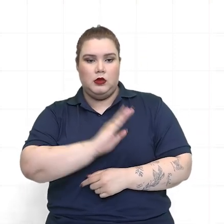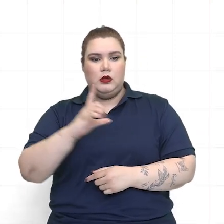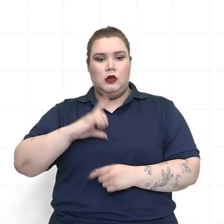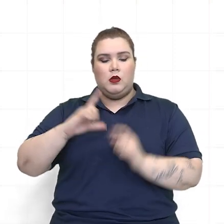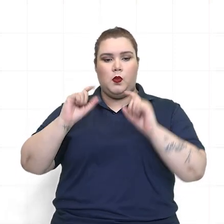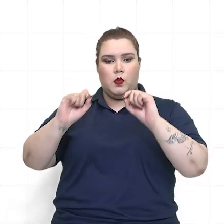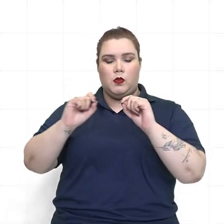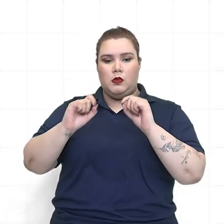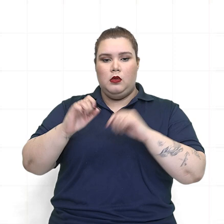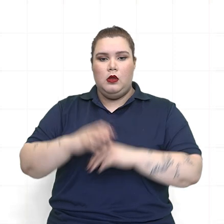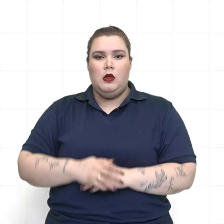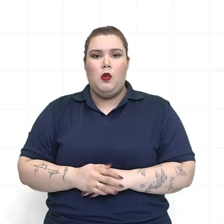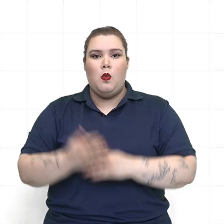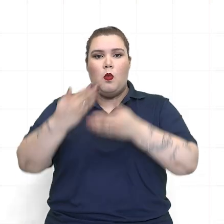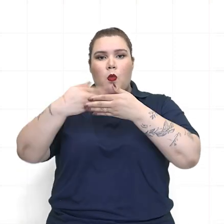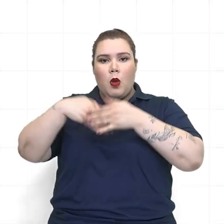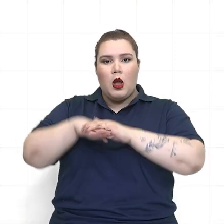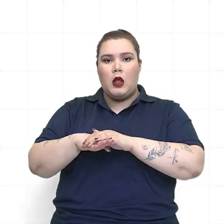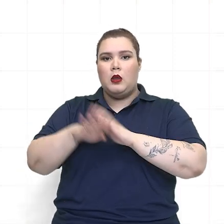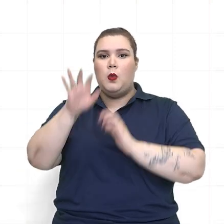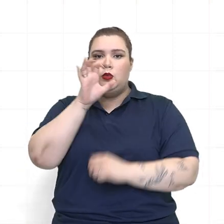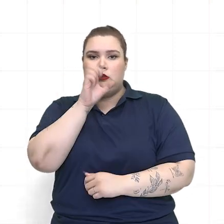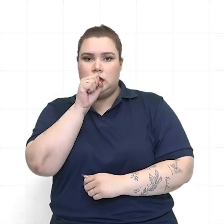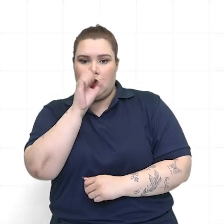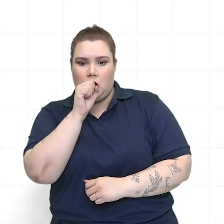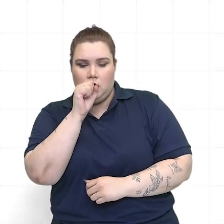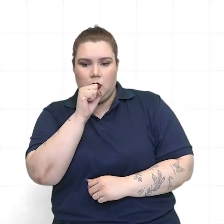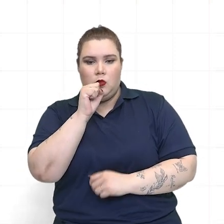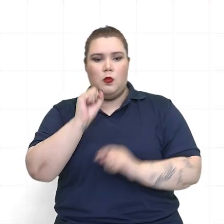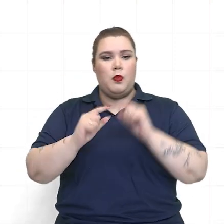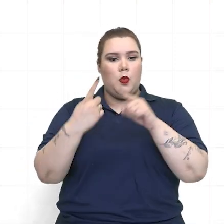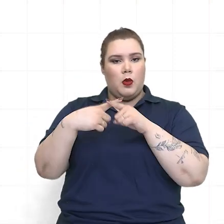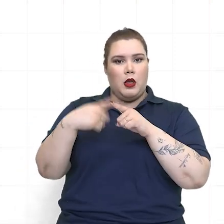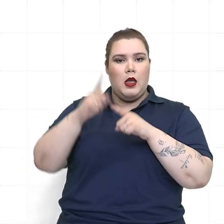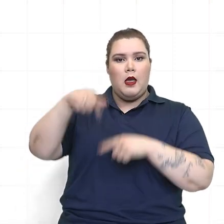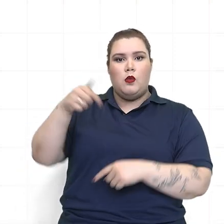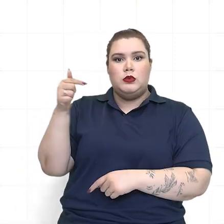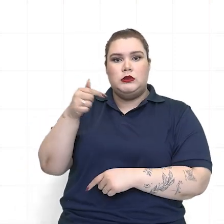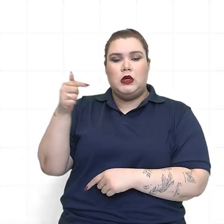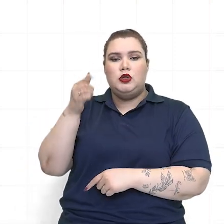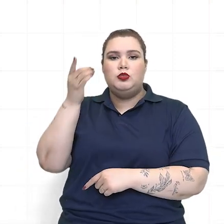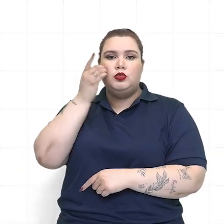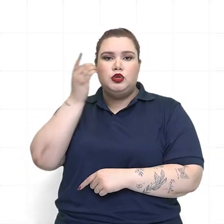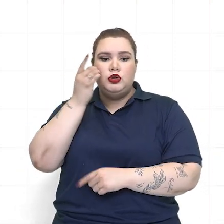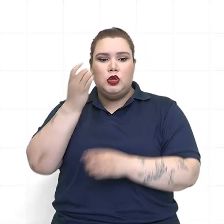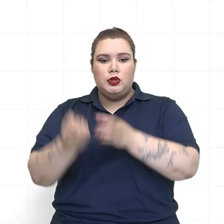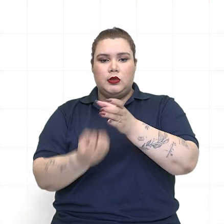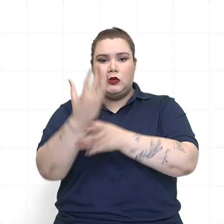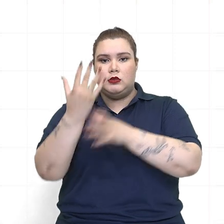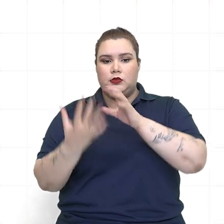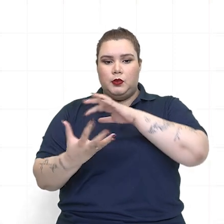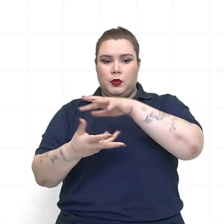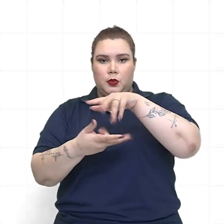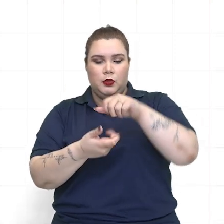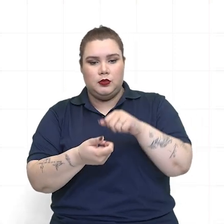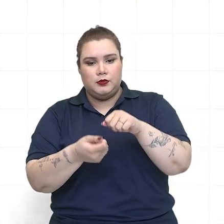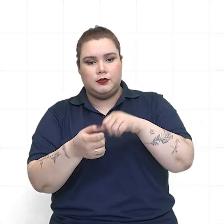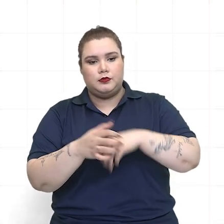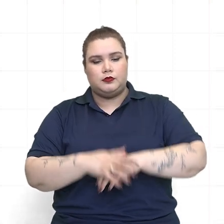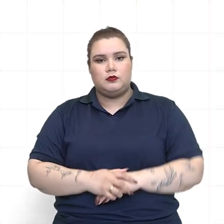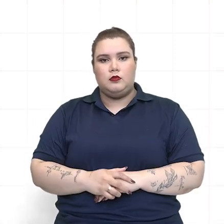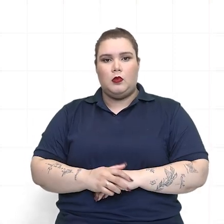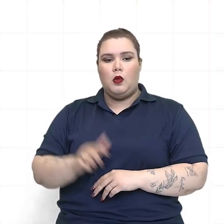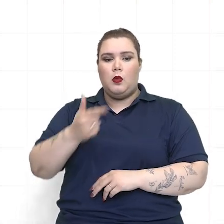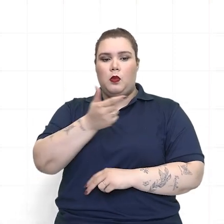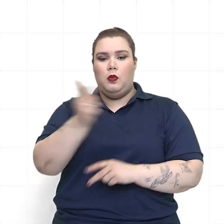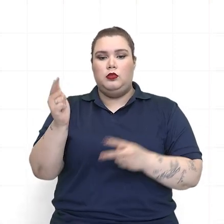a santificação do sábado, considerado o 7º dia da criação do mundo.